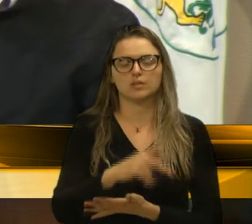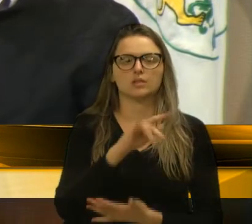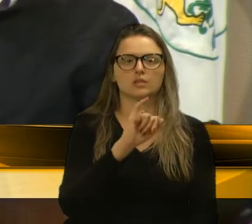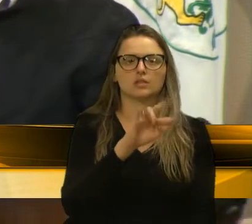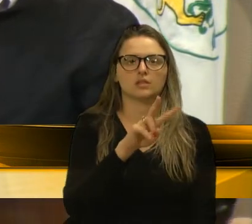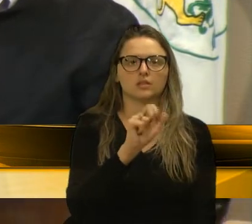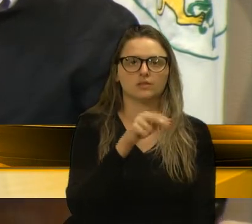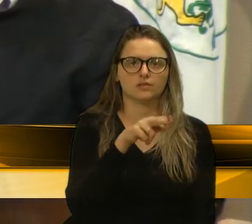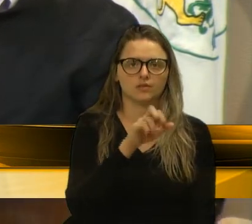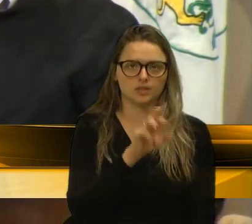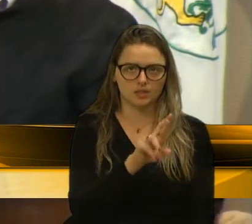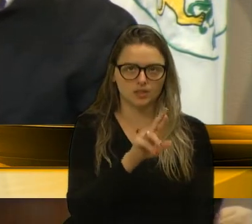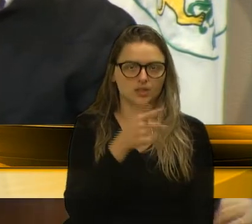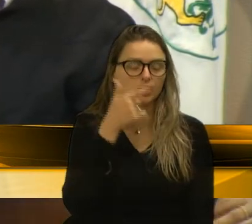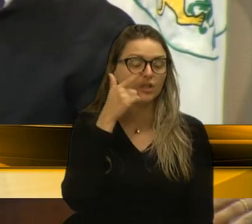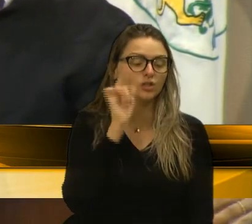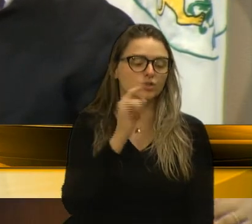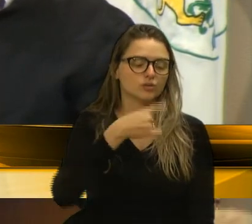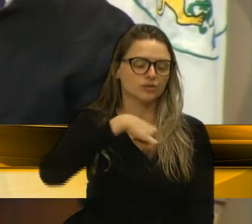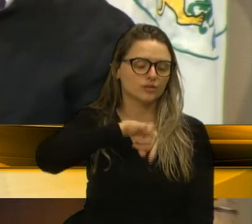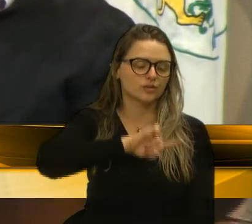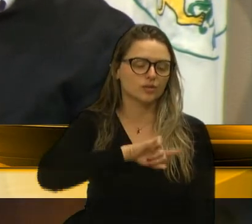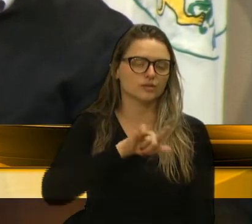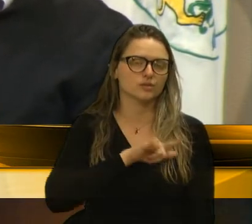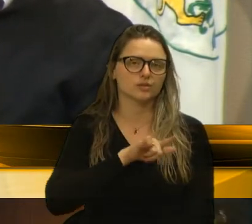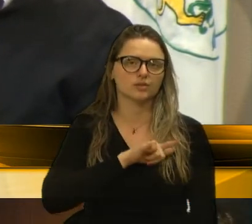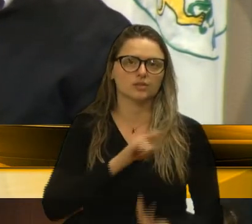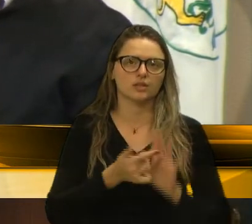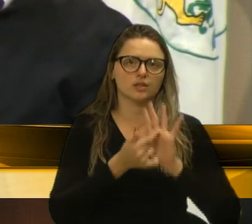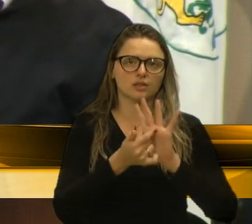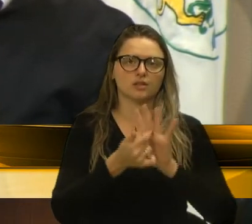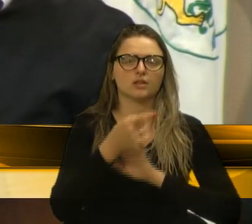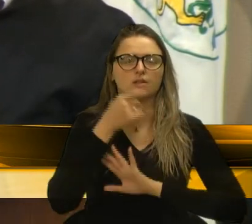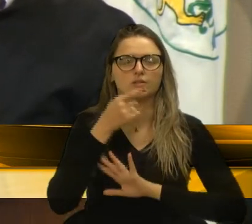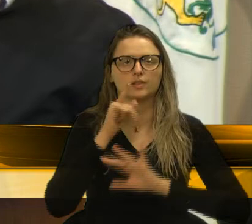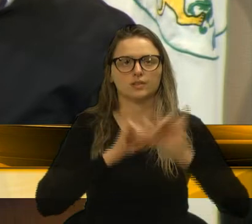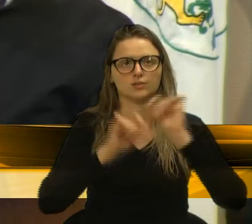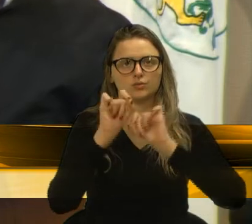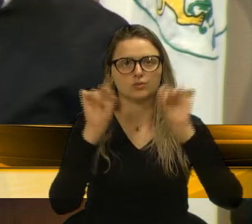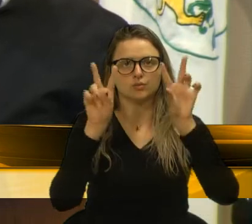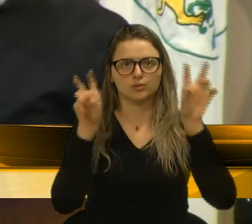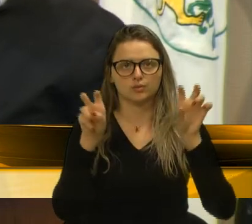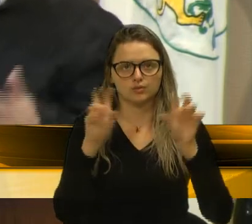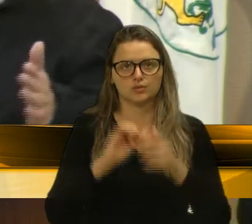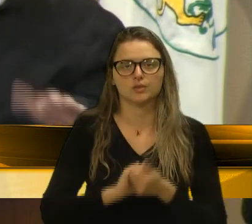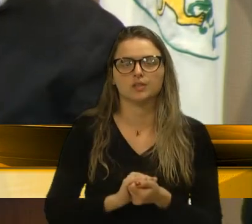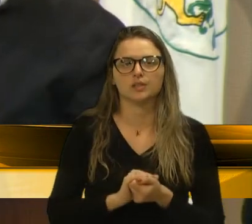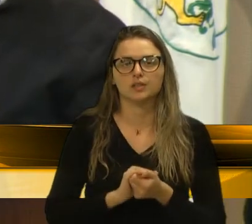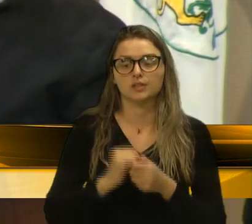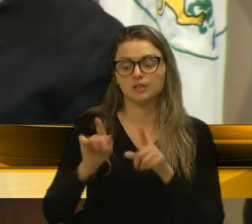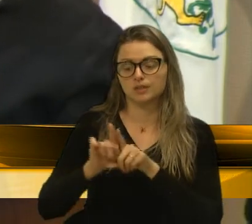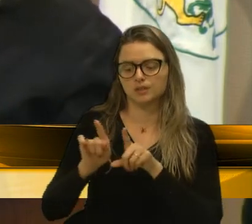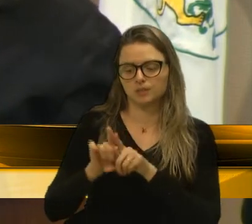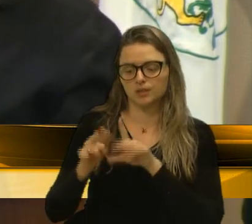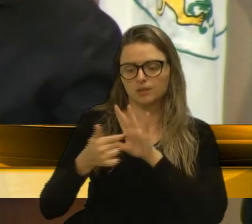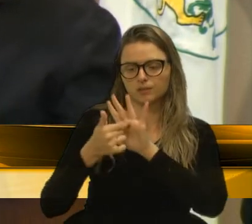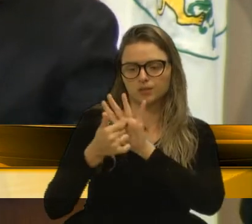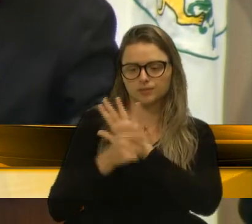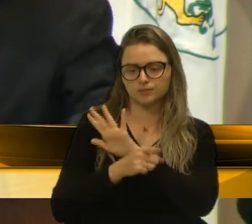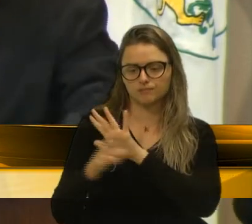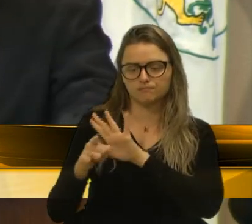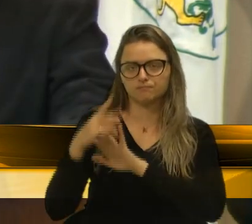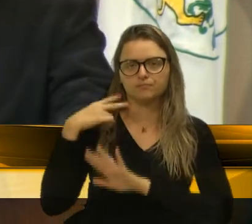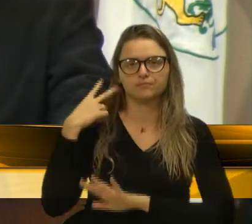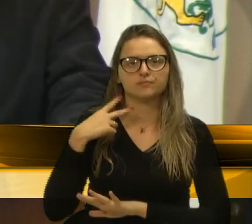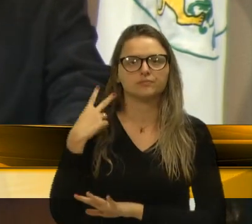Gasparim a possibilidade de nós termos lá colocado essas questões, e divido então com os colegas vereadores